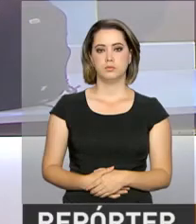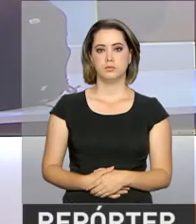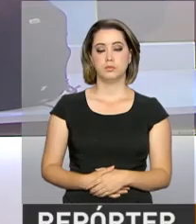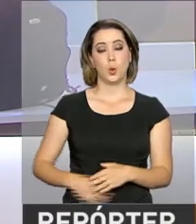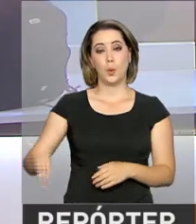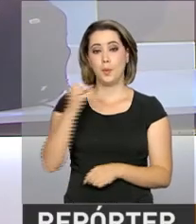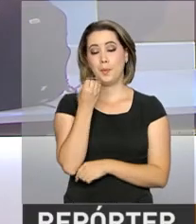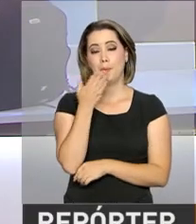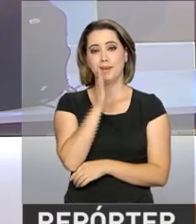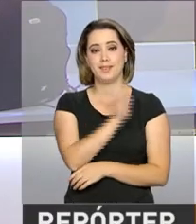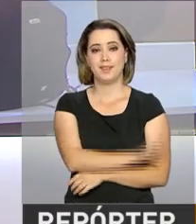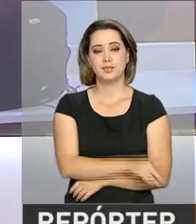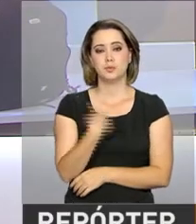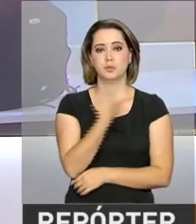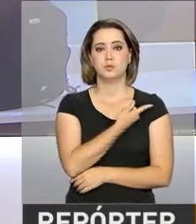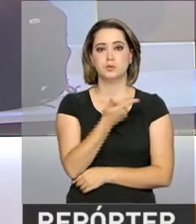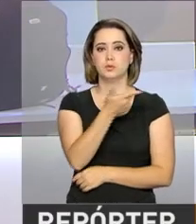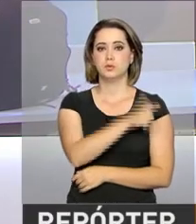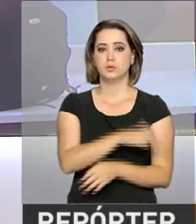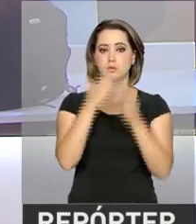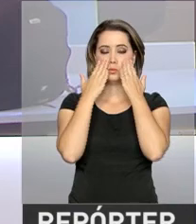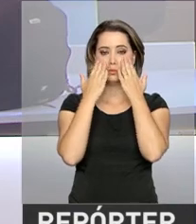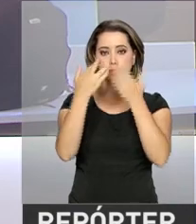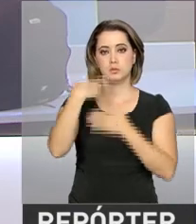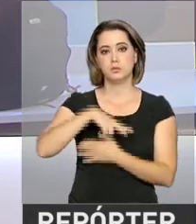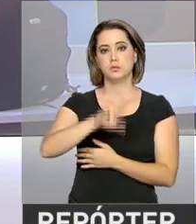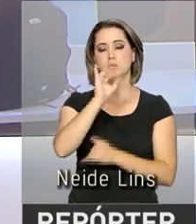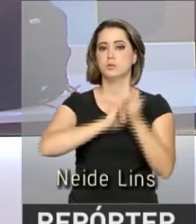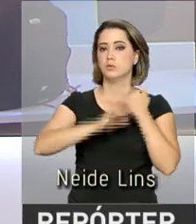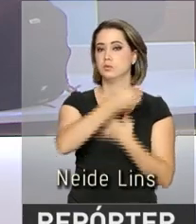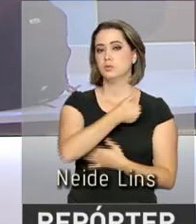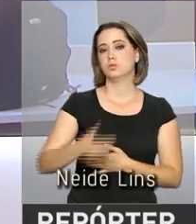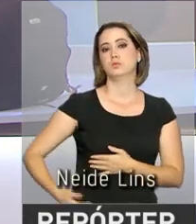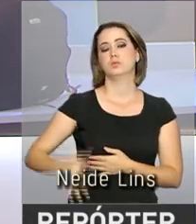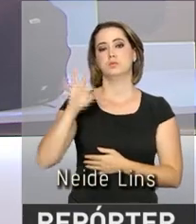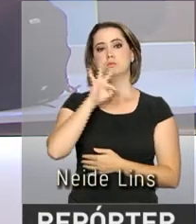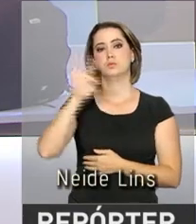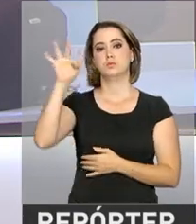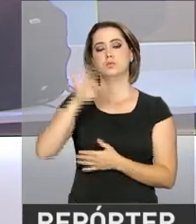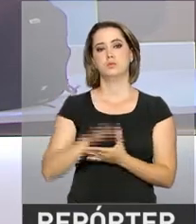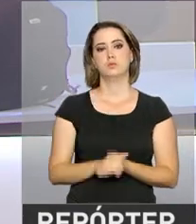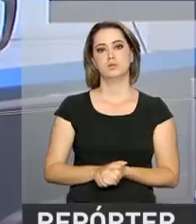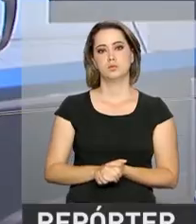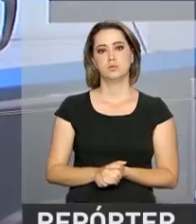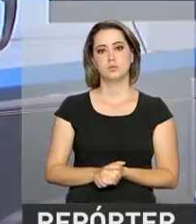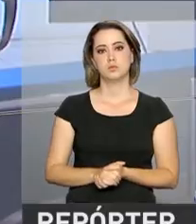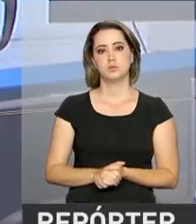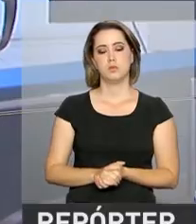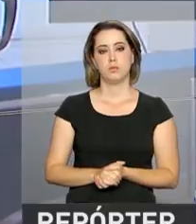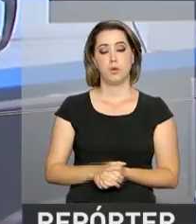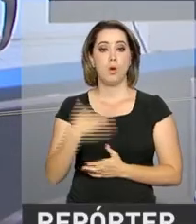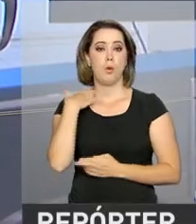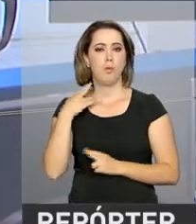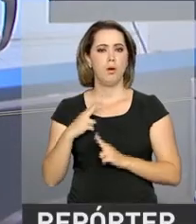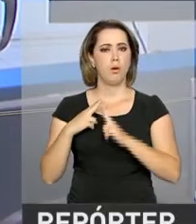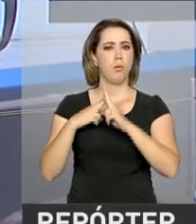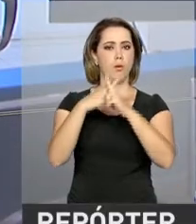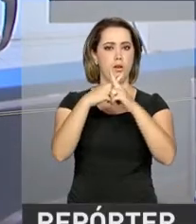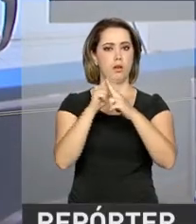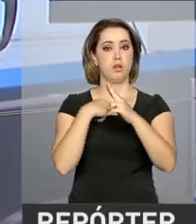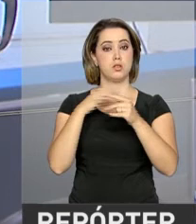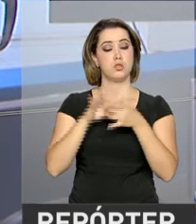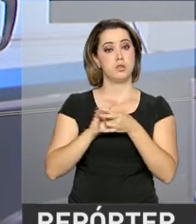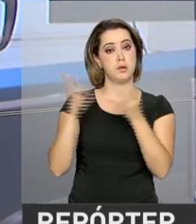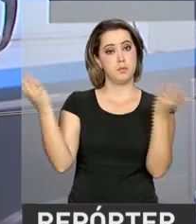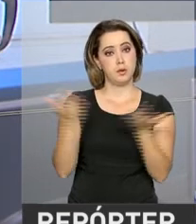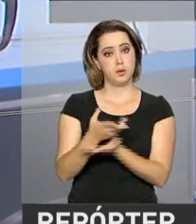Olá, boa tarde. Estamos de volta com o repórter NBR e as notícias do governo federal. A Caixa Econômica Federal